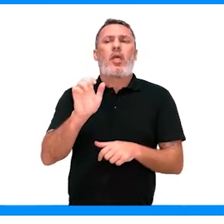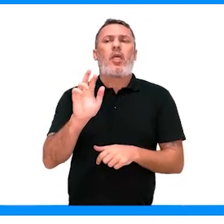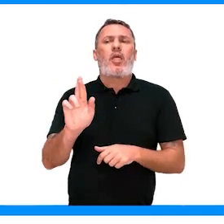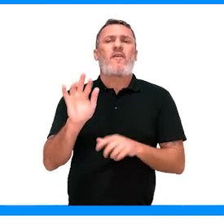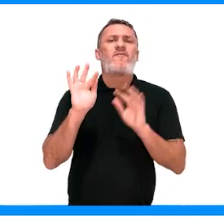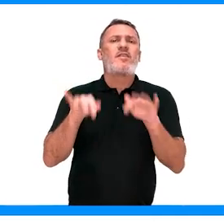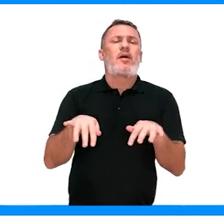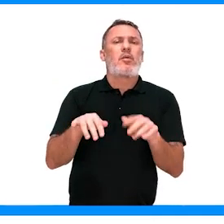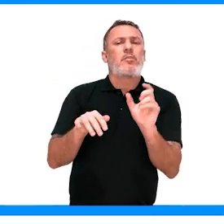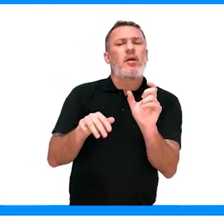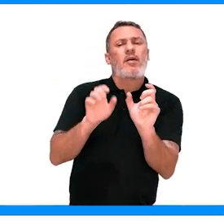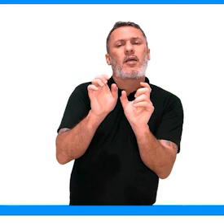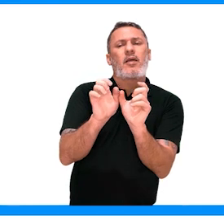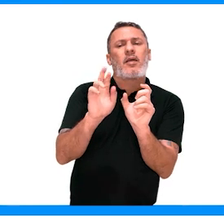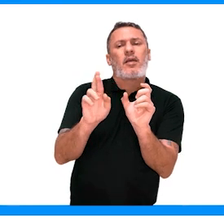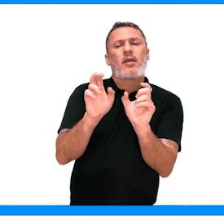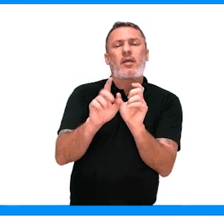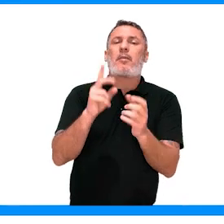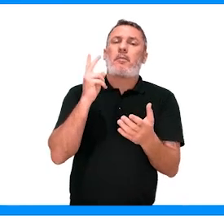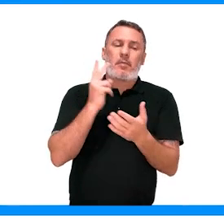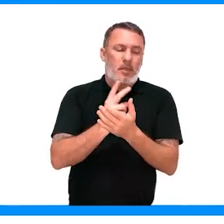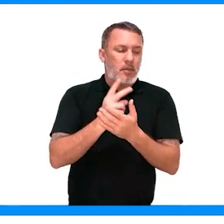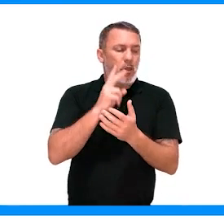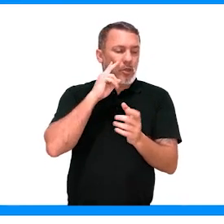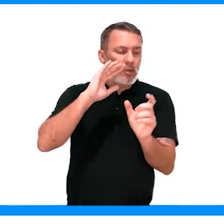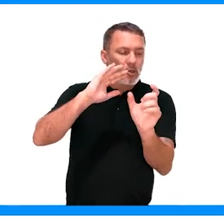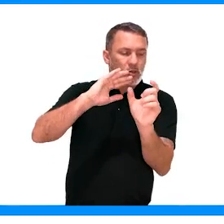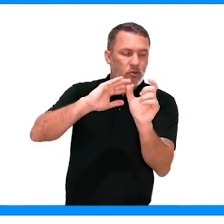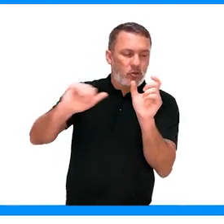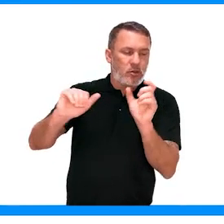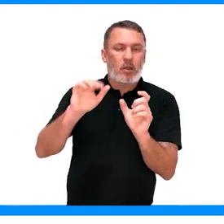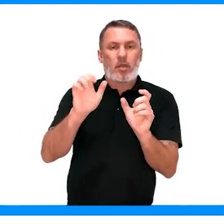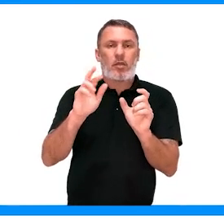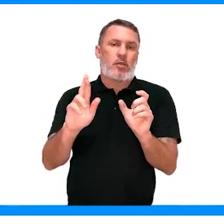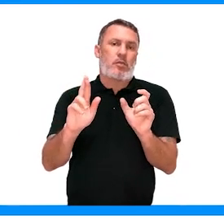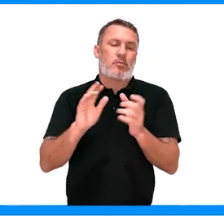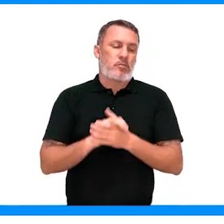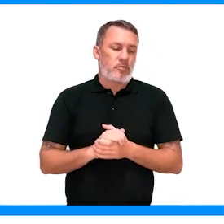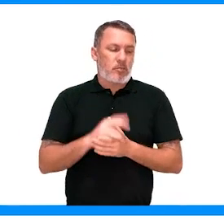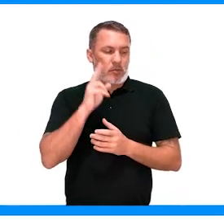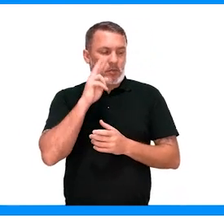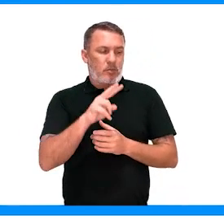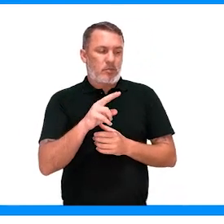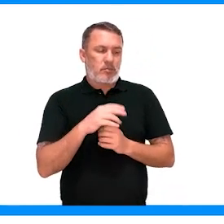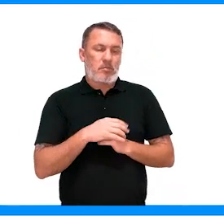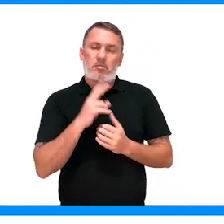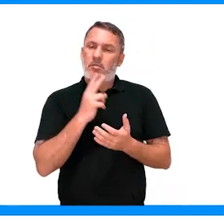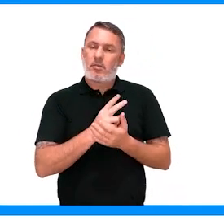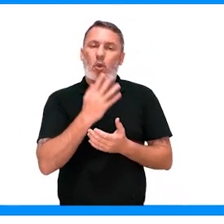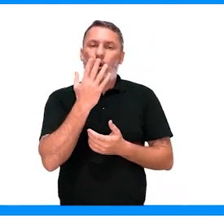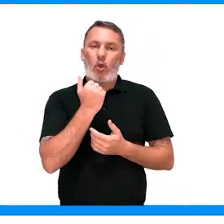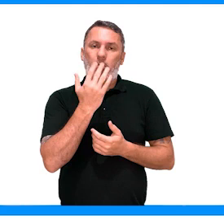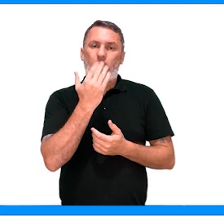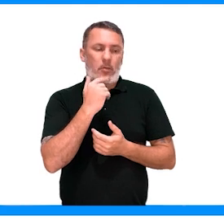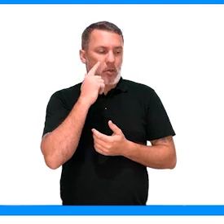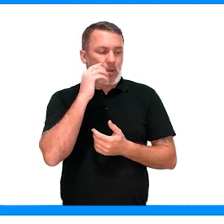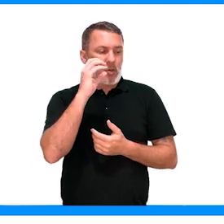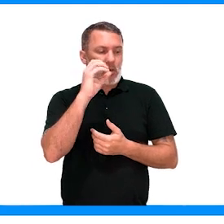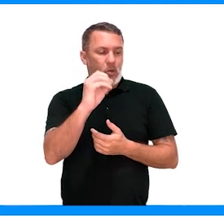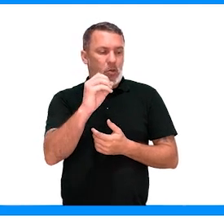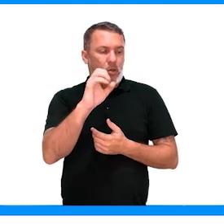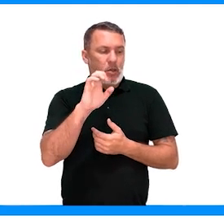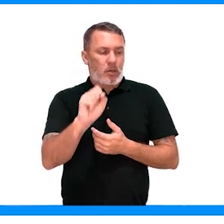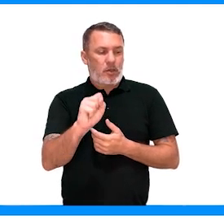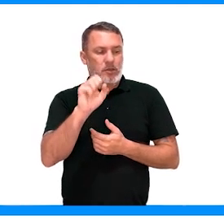essa conjugação? Nós, da mesma forma, vamos tirar o ER e vamos colocar as terminações. Yo como, tú comes, él